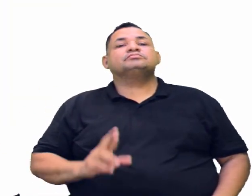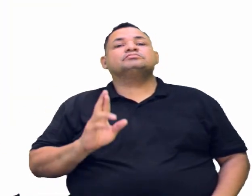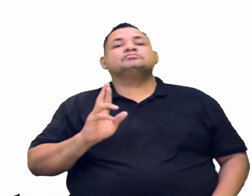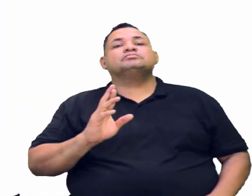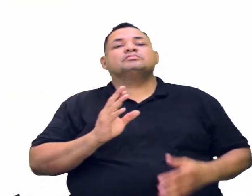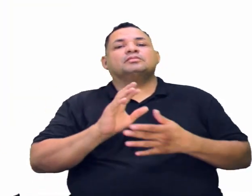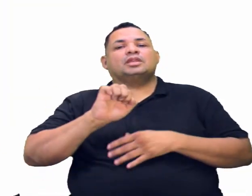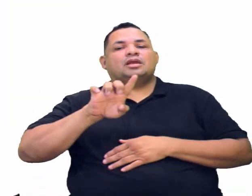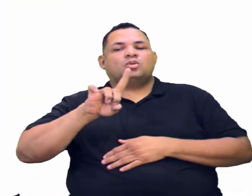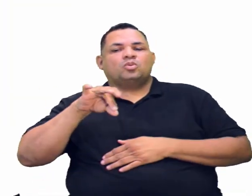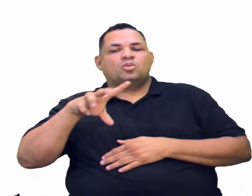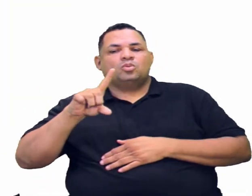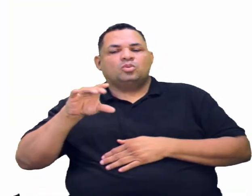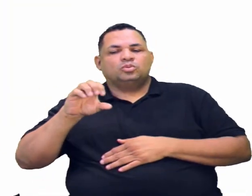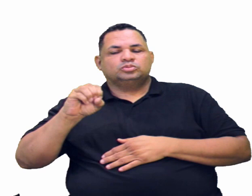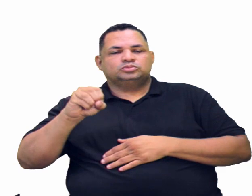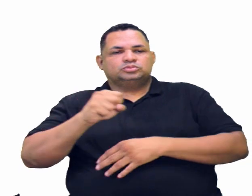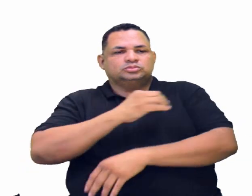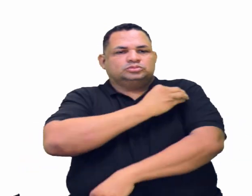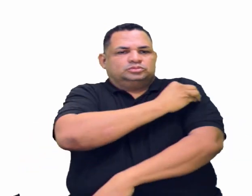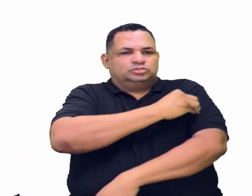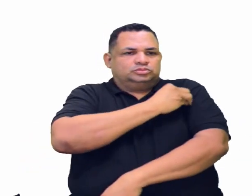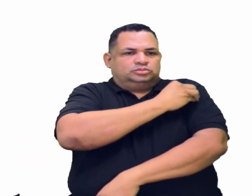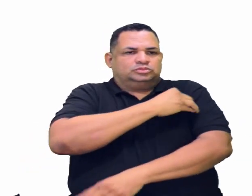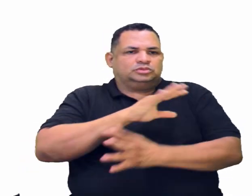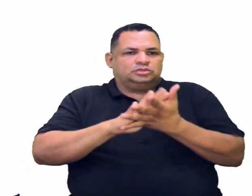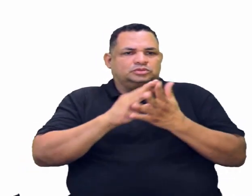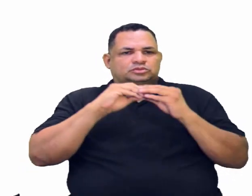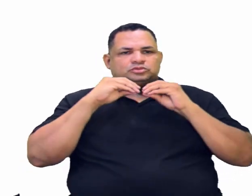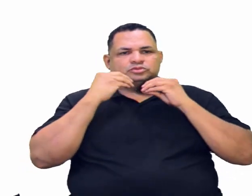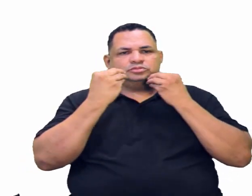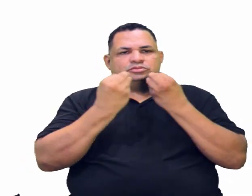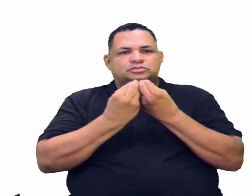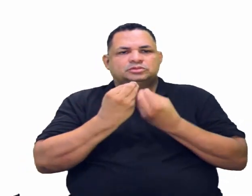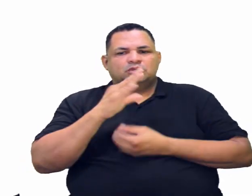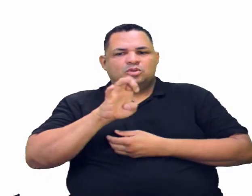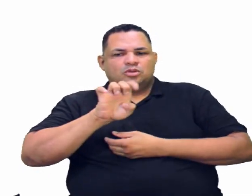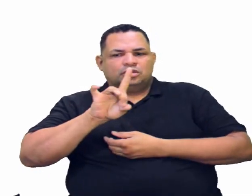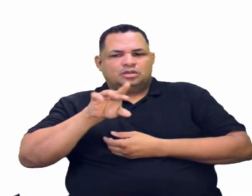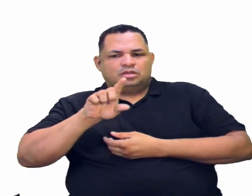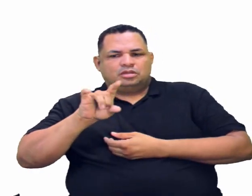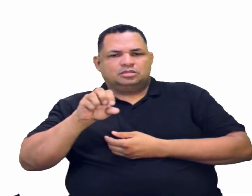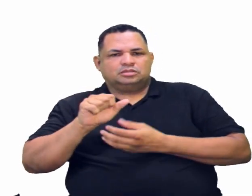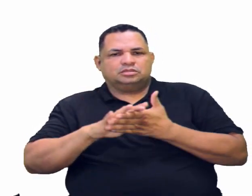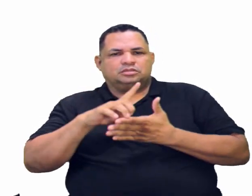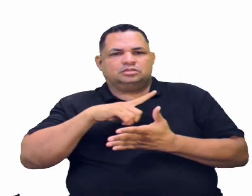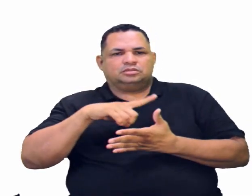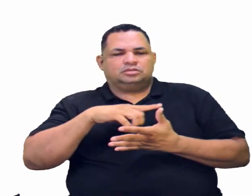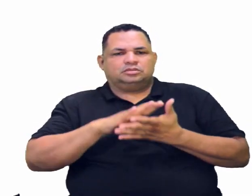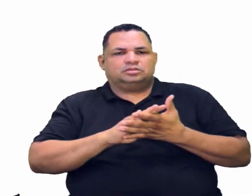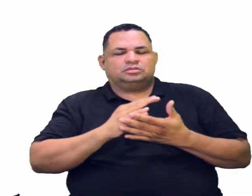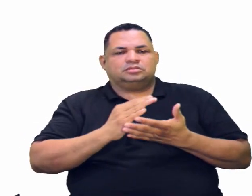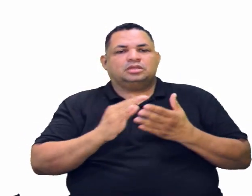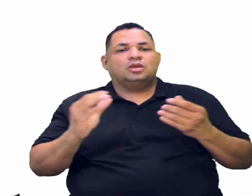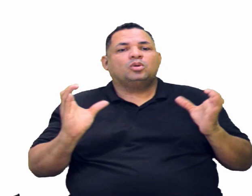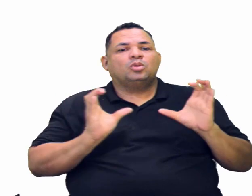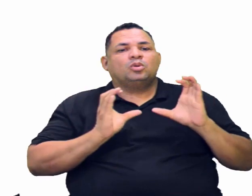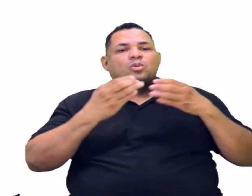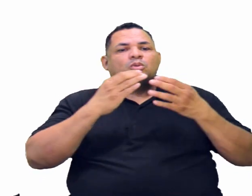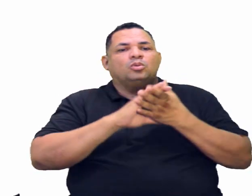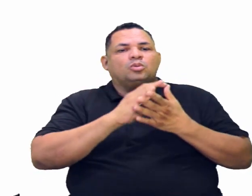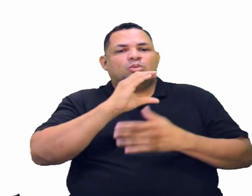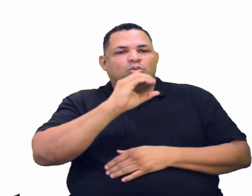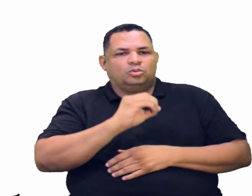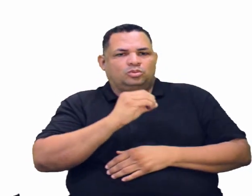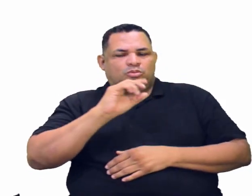álcools? Só lembrando, álcools são compostos orgânicos que tem ali o nosso grupo funcional, que é